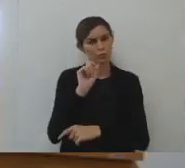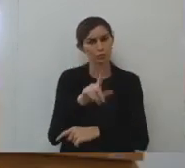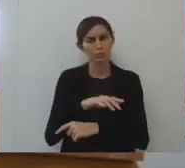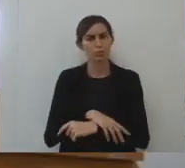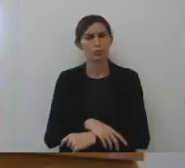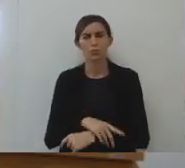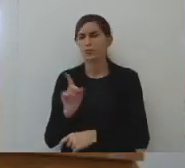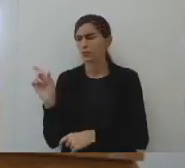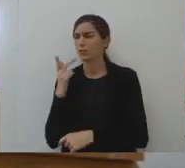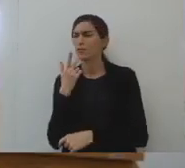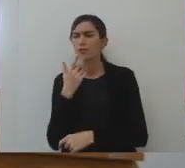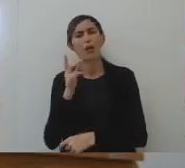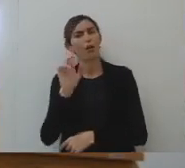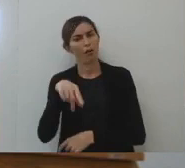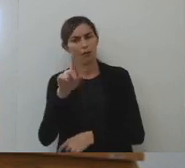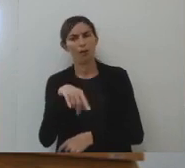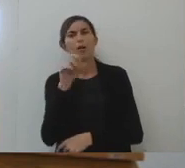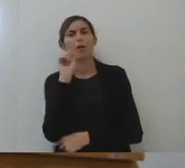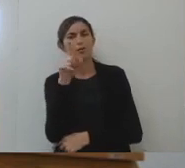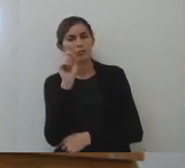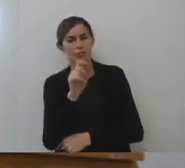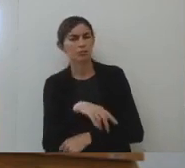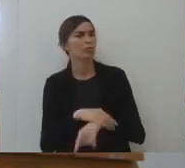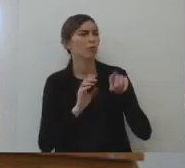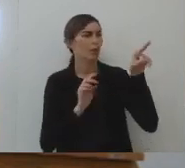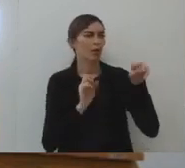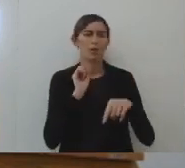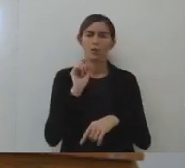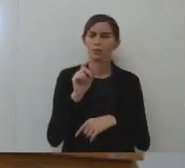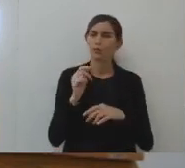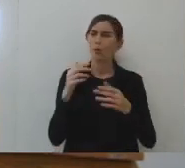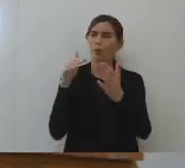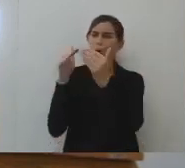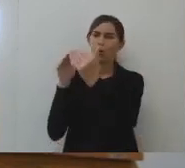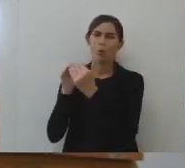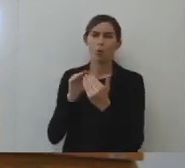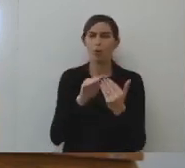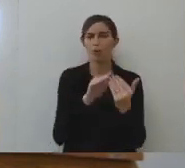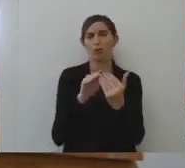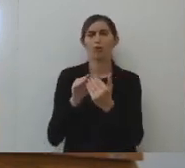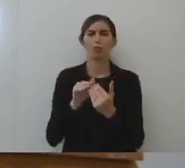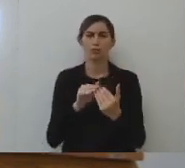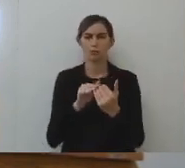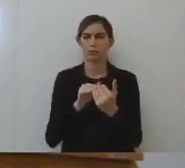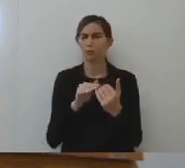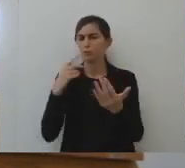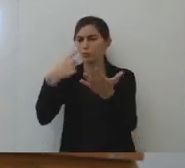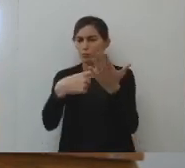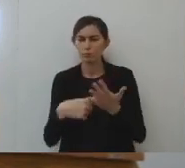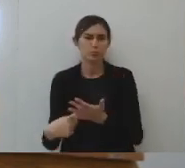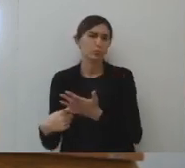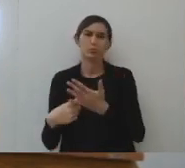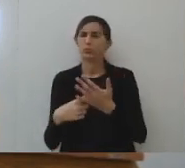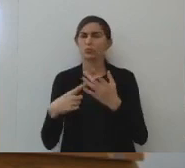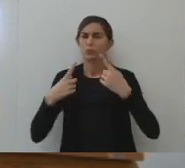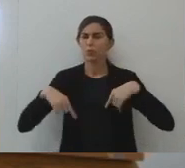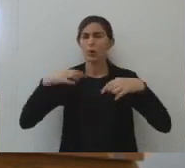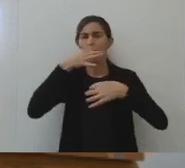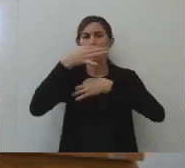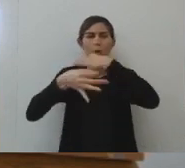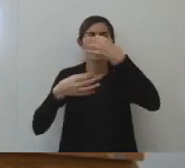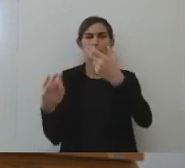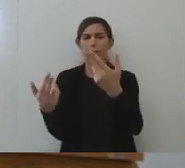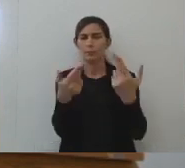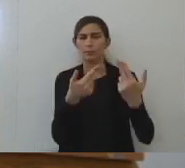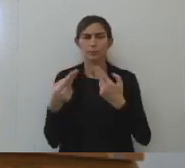azul, você vai dizer assim: Hugo, essa parede é azul. Ou seja, você está concordando comigo. Isso é de comum acordo. Nós estamos